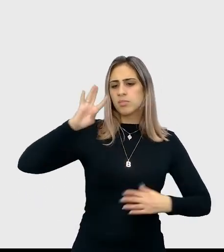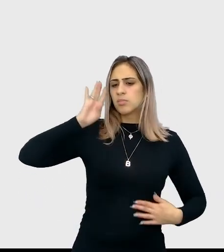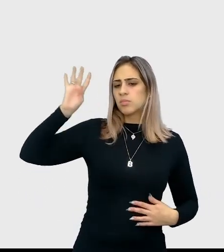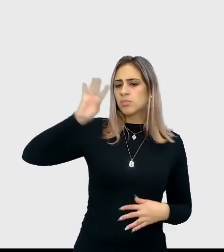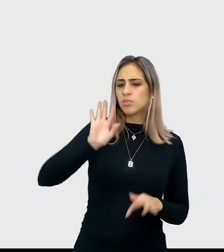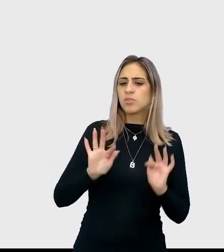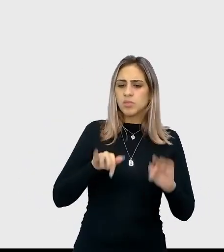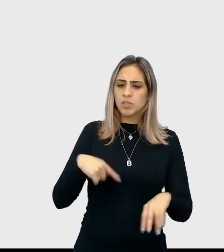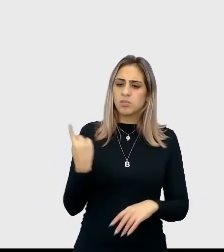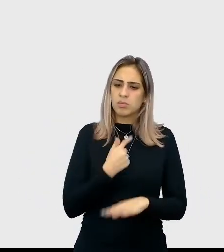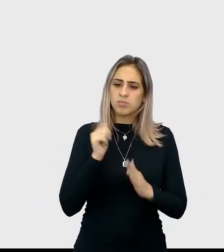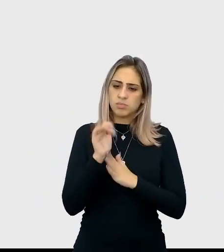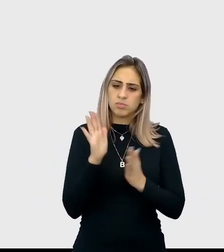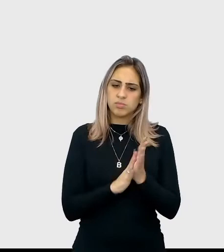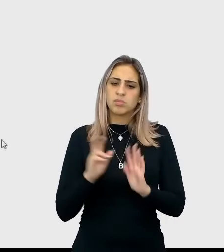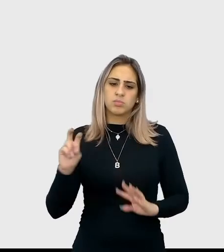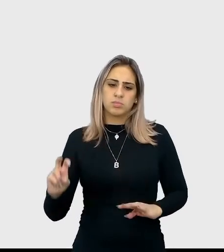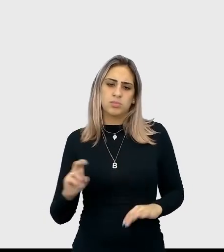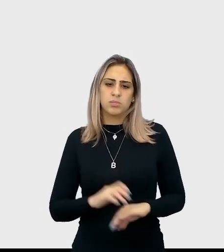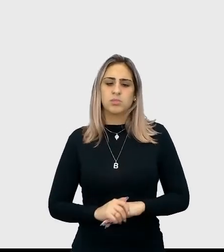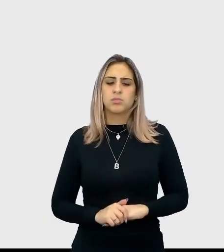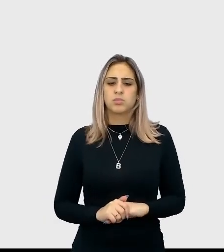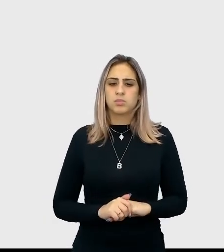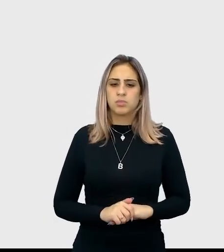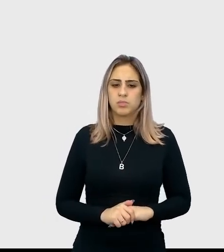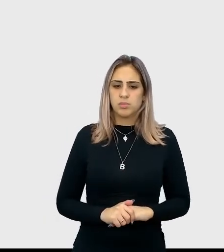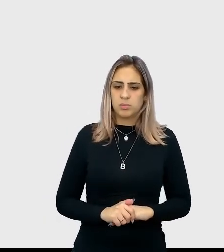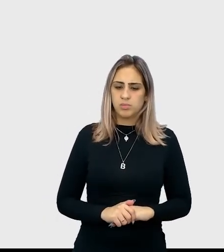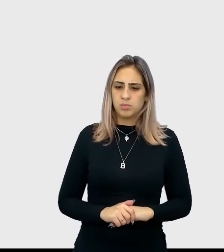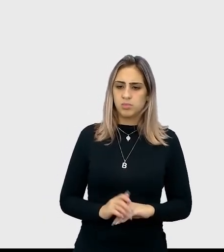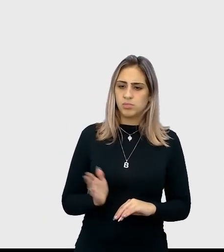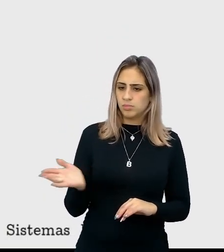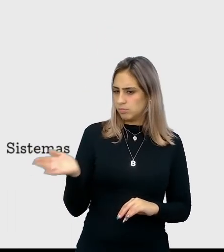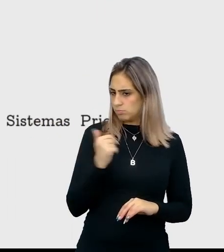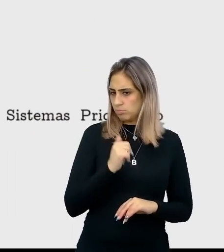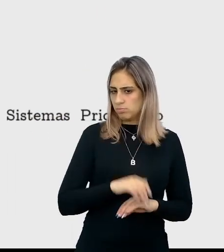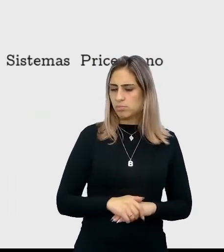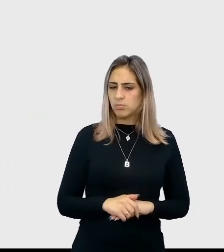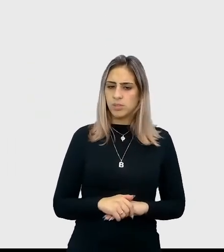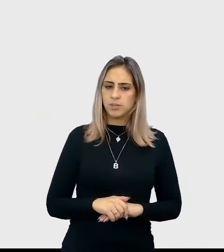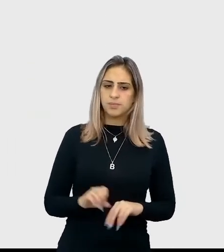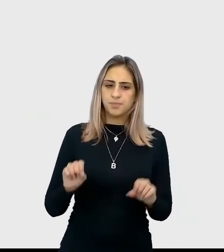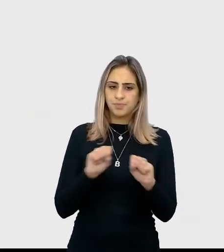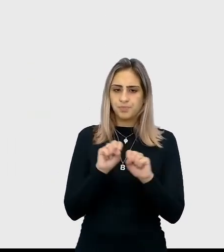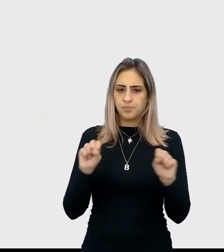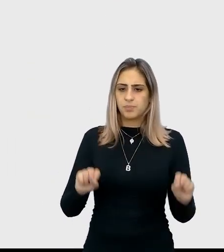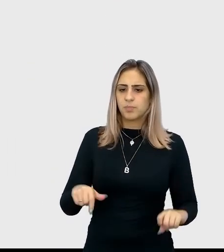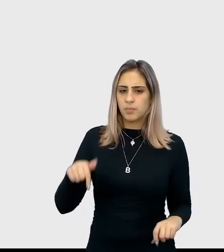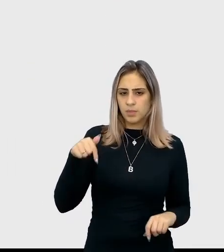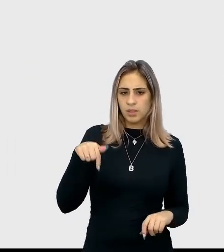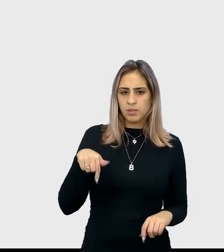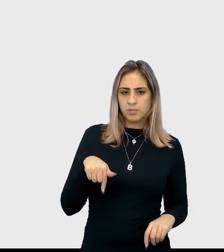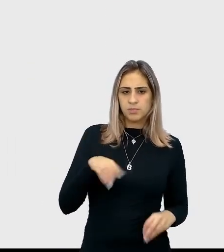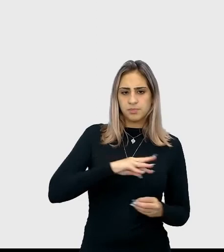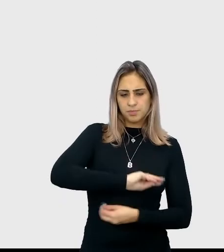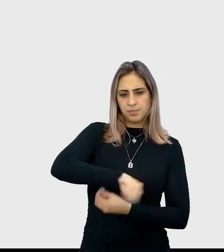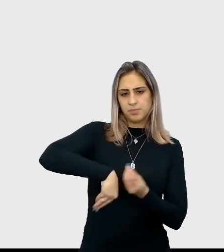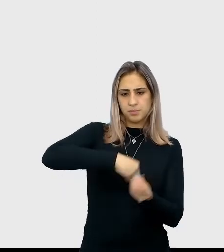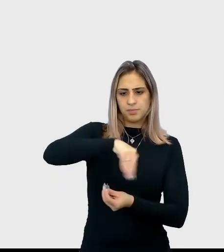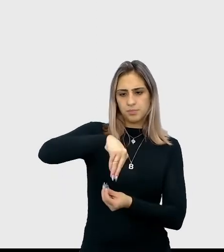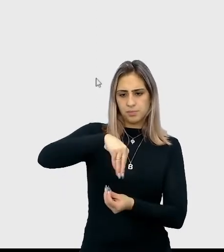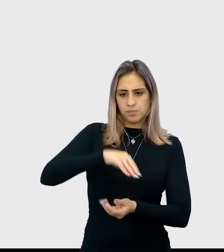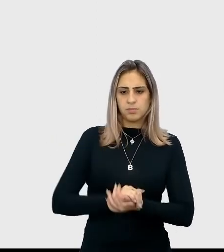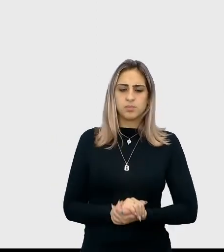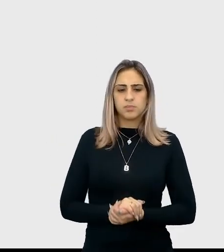aí no final da nossa atividade 5. Vamos lá, então. O sistema 7 é o sistema de amortização